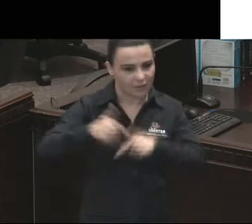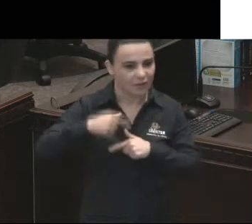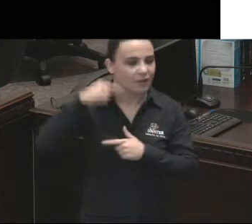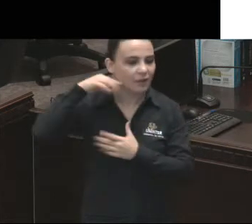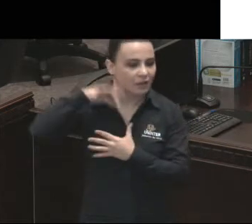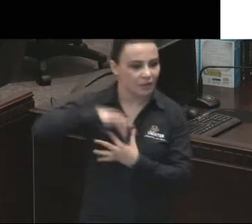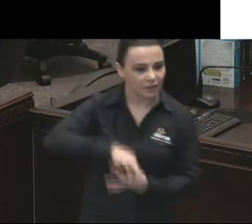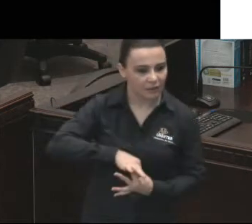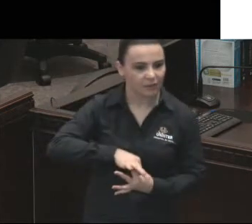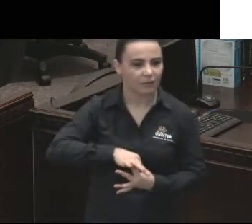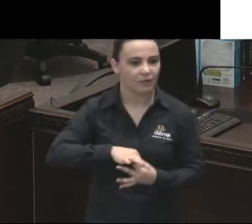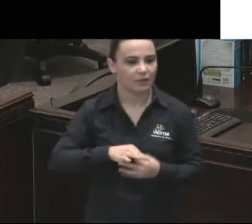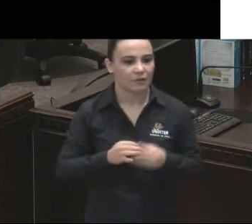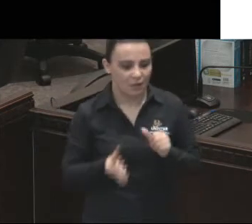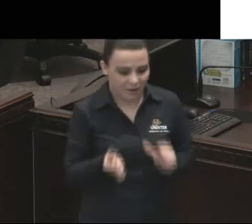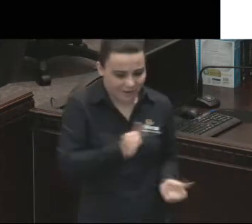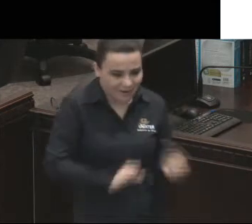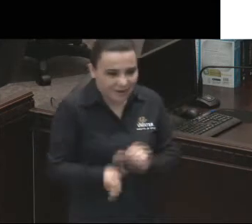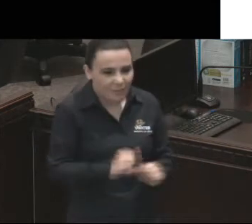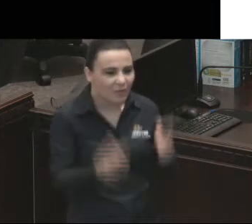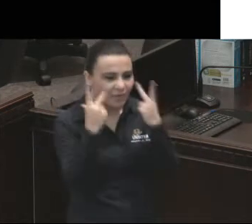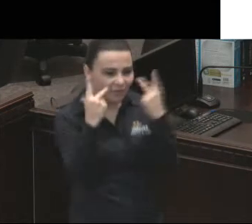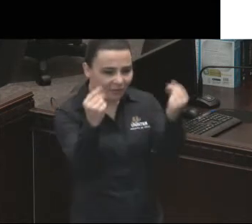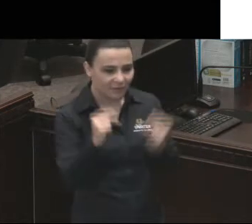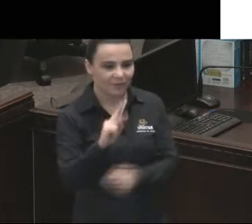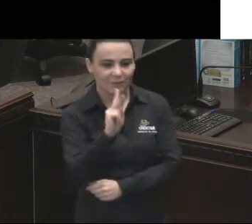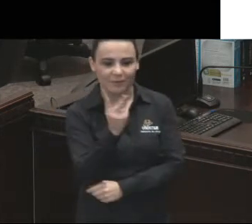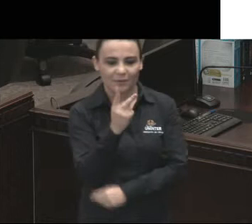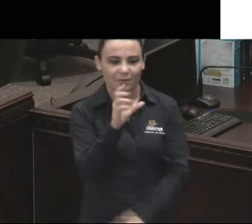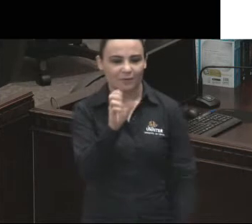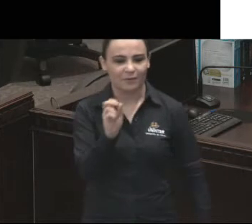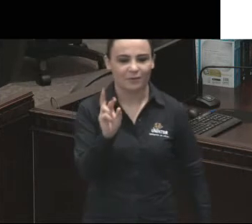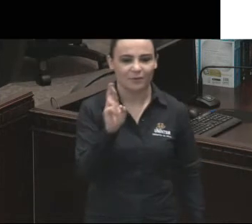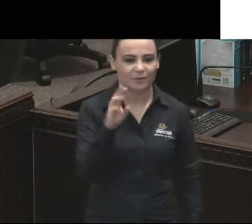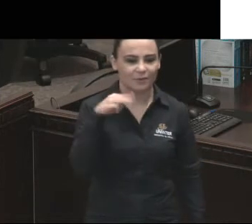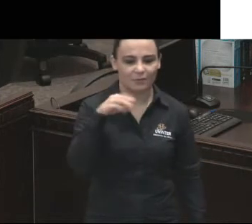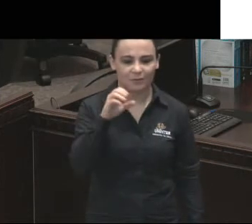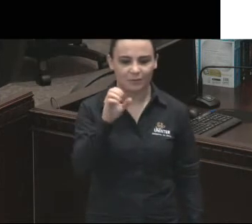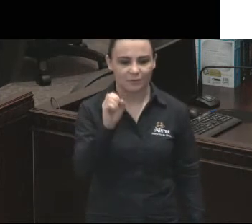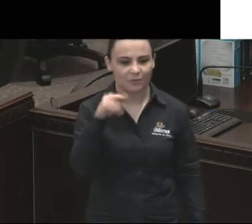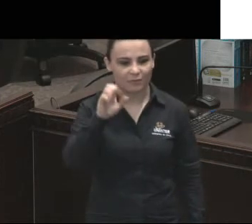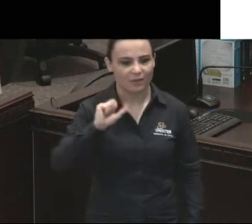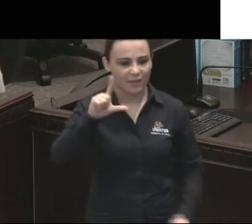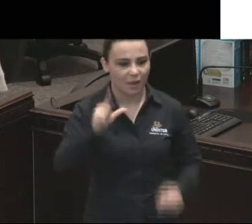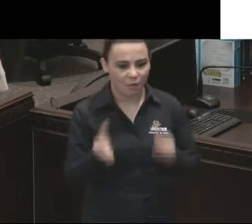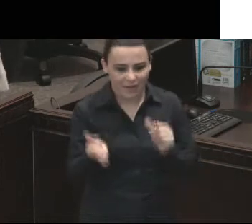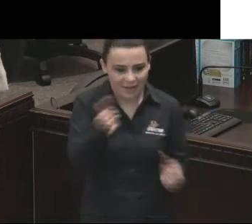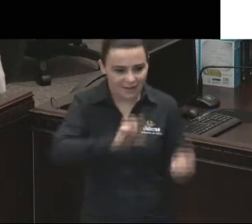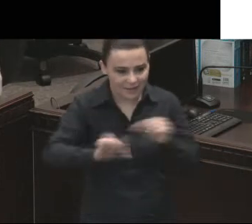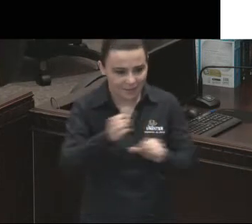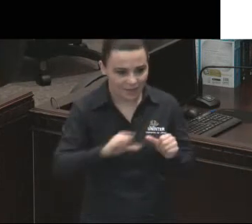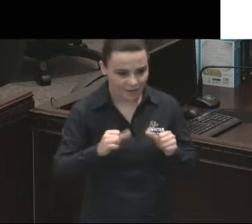no, na eliminação de hormônios naturais do corpo, ele faz um desequilíbrio hormonal. E isso, pequenas concentrações,